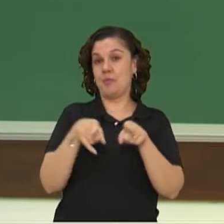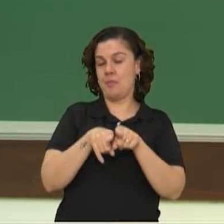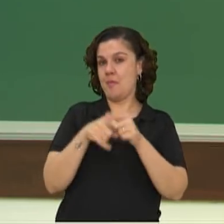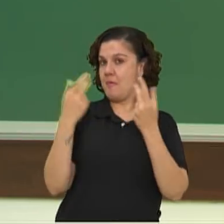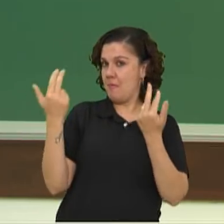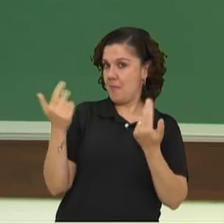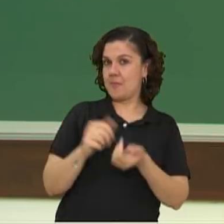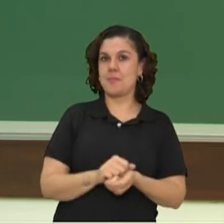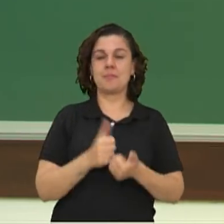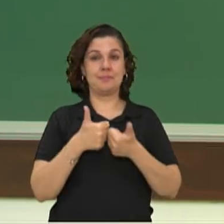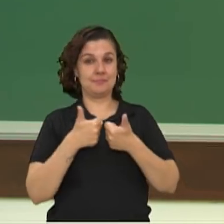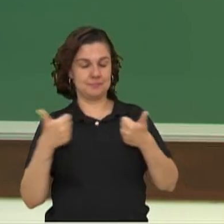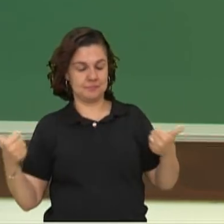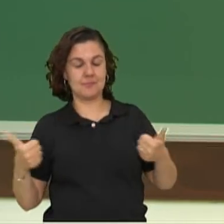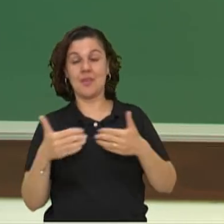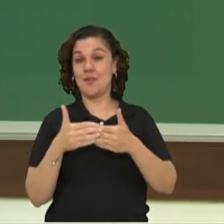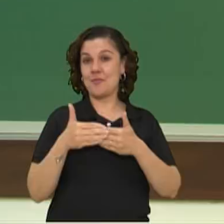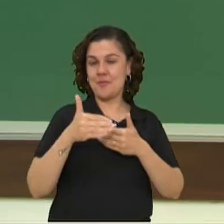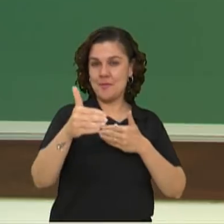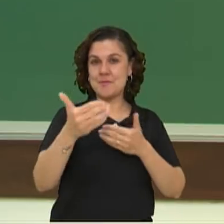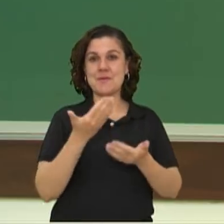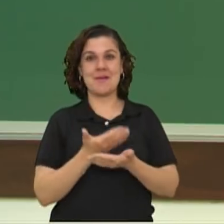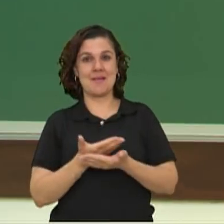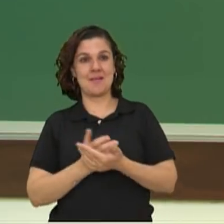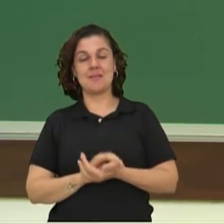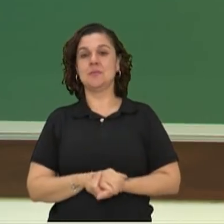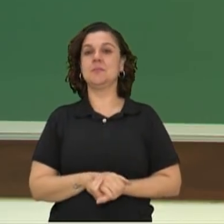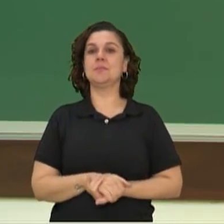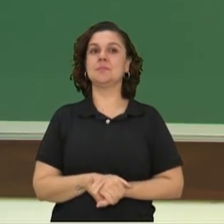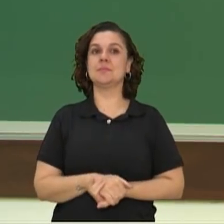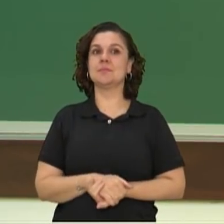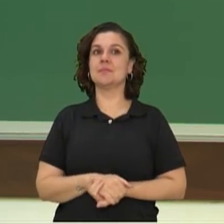situação. Bom? Vamos continuar a aula. Então,